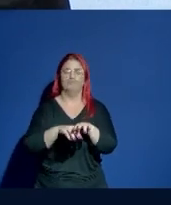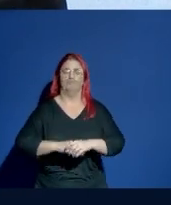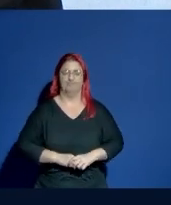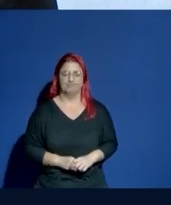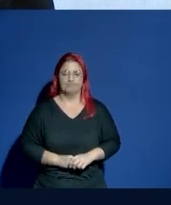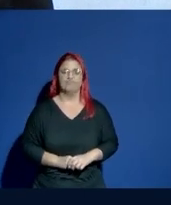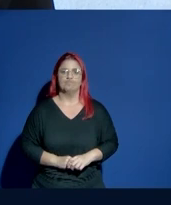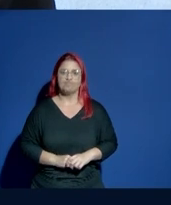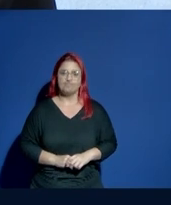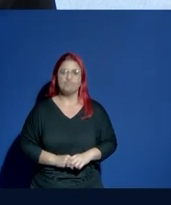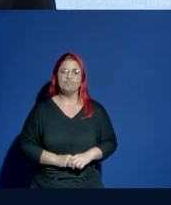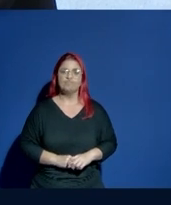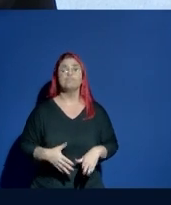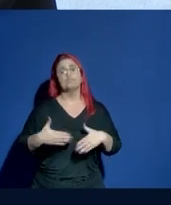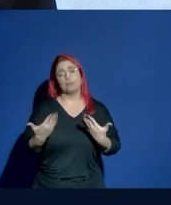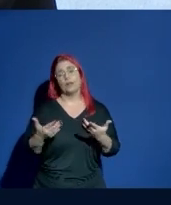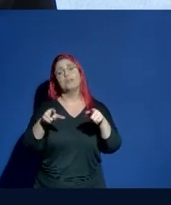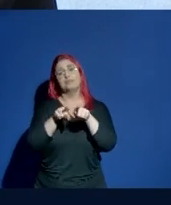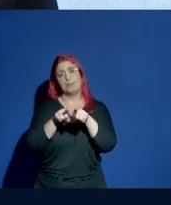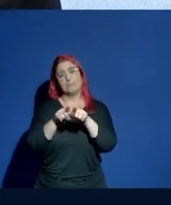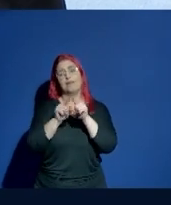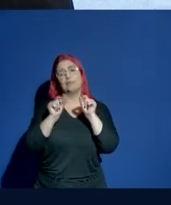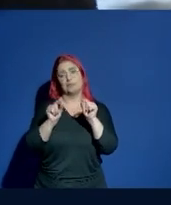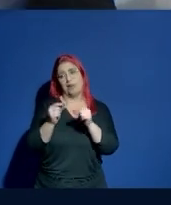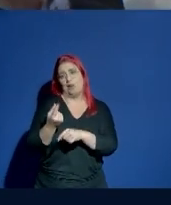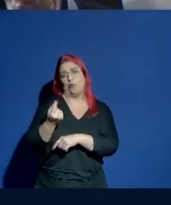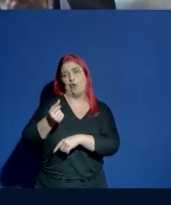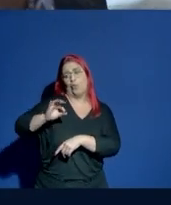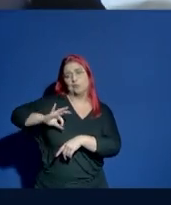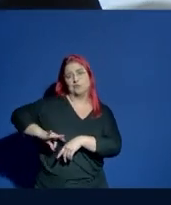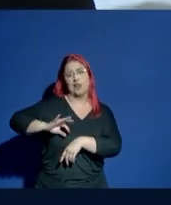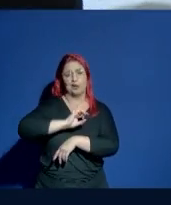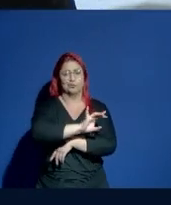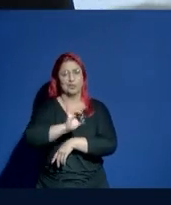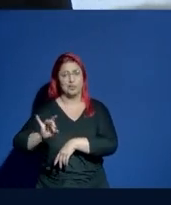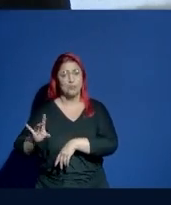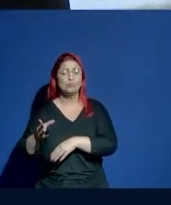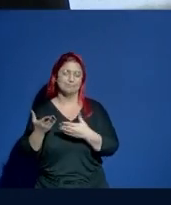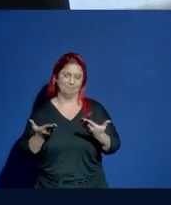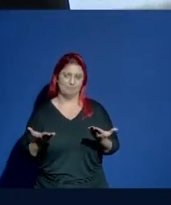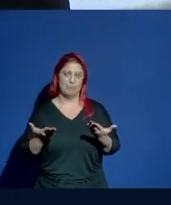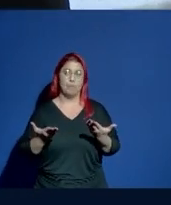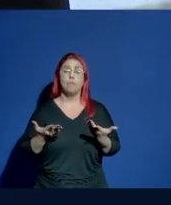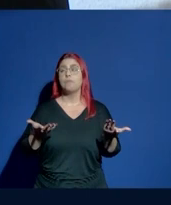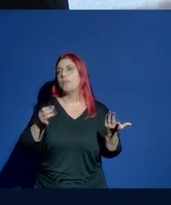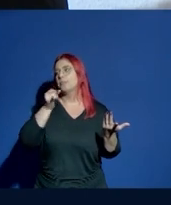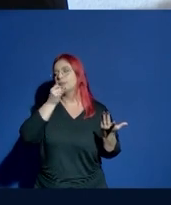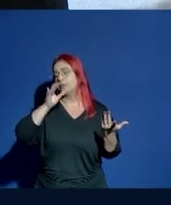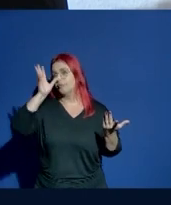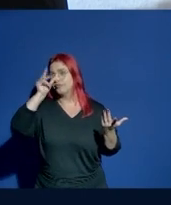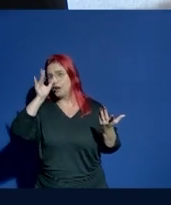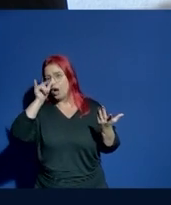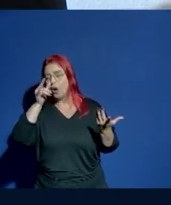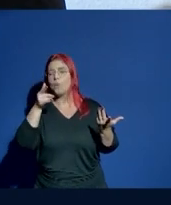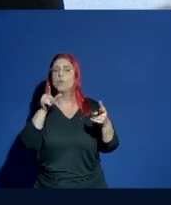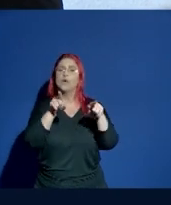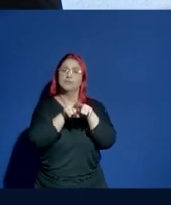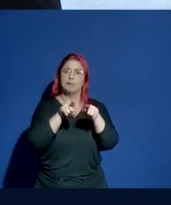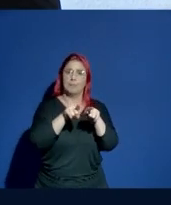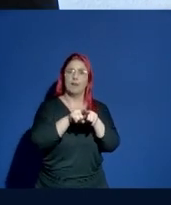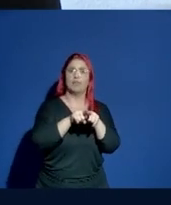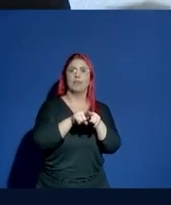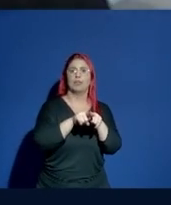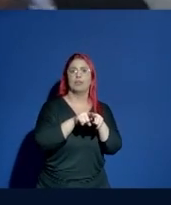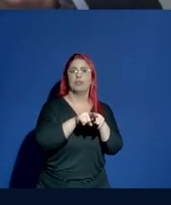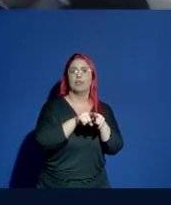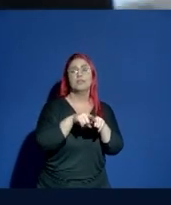e redução do poder aquisitivo, portanto. Então, eu estou vendo que tanto frango quanto suínos no mundo inteiro está se